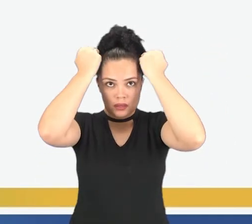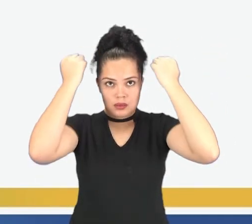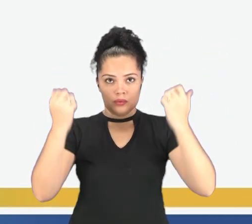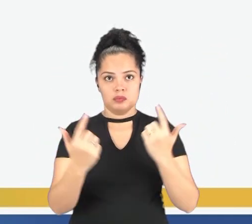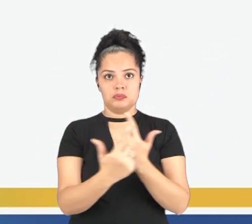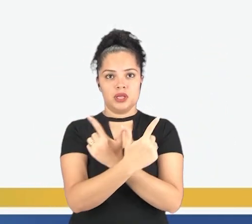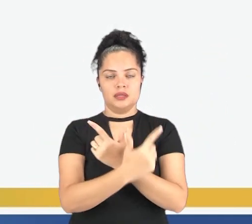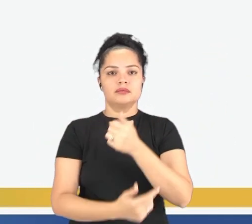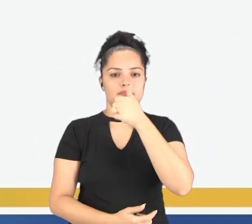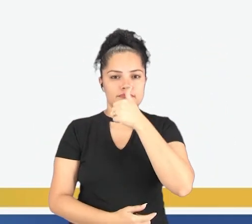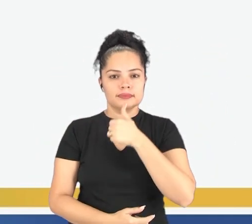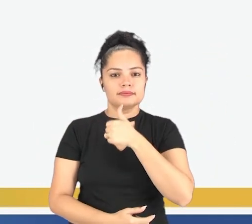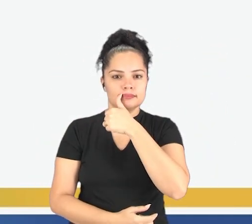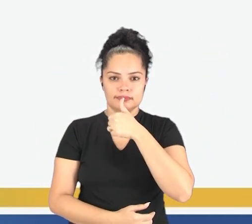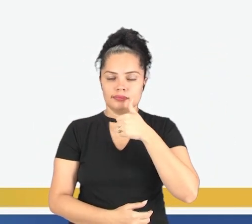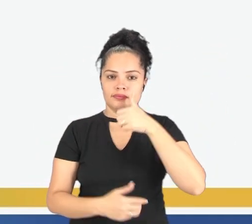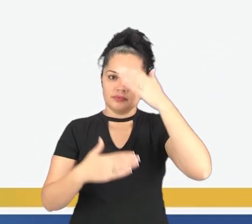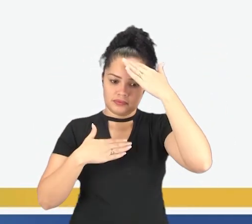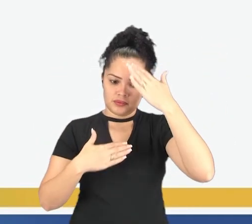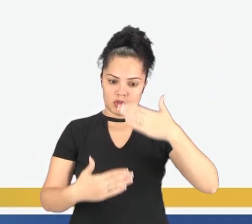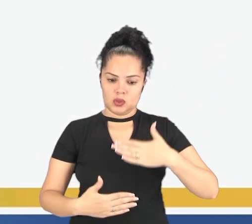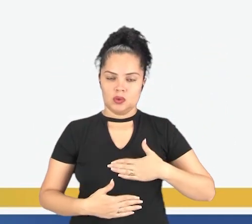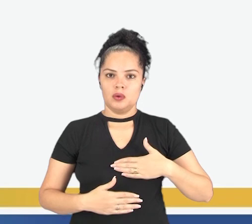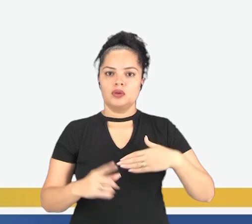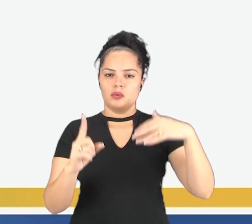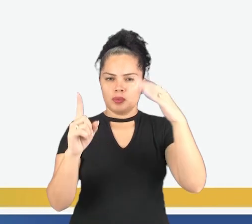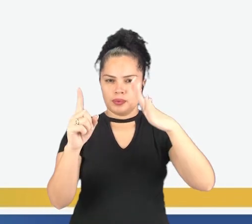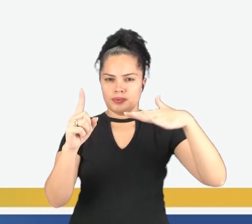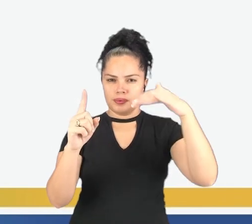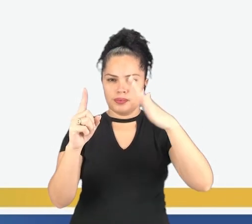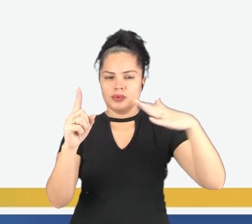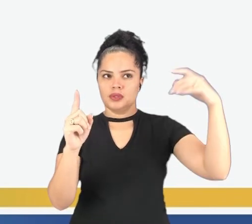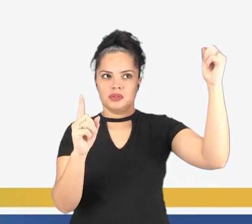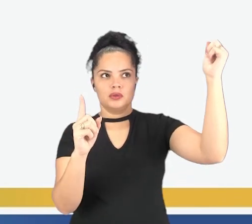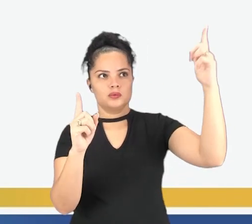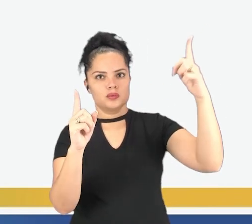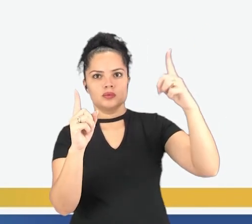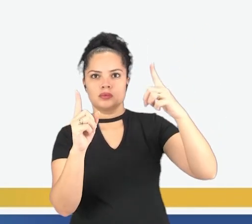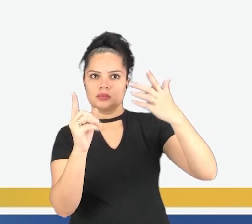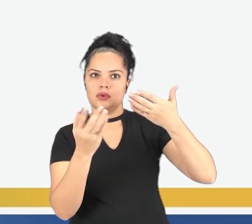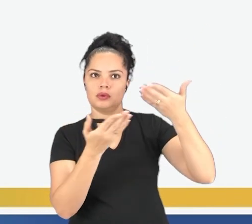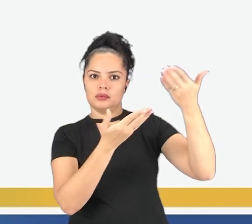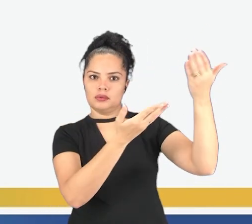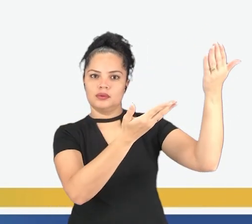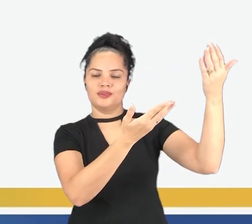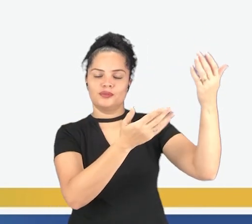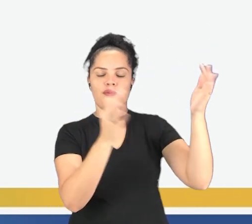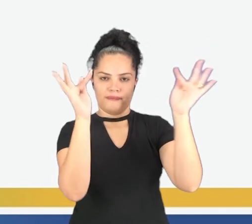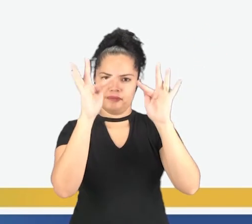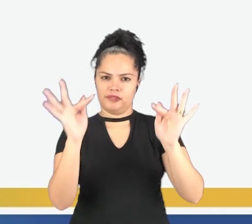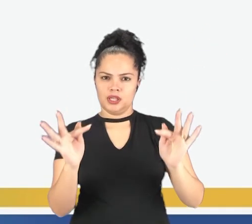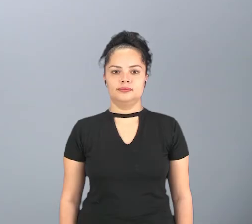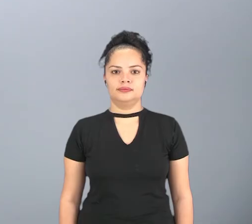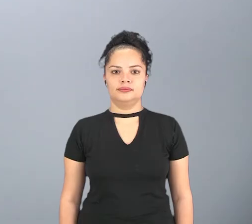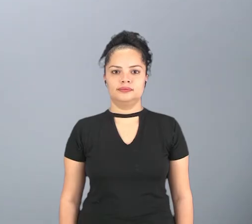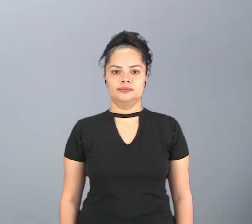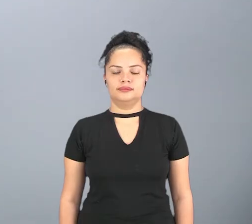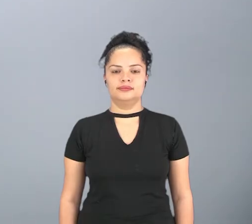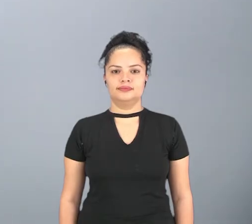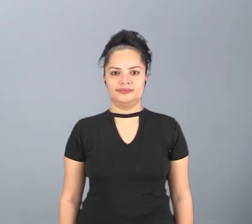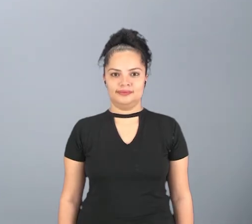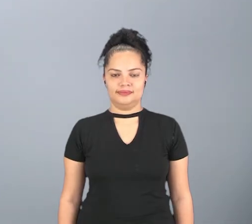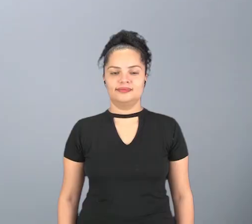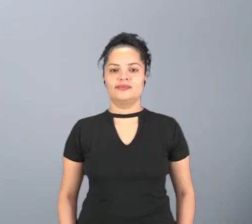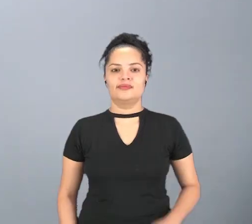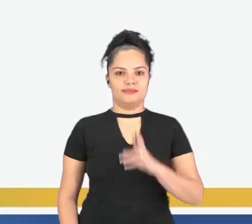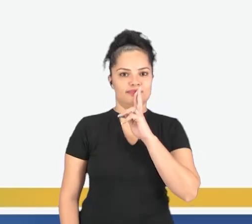sacrificavam humanos para manter Inti, o deus sol, satisfeito. Então observem, raciocinem sobre a aula e vamos já observar qual é a resposta correta. Então,